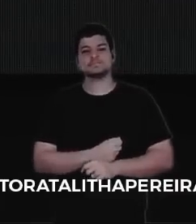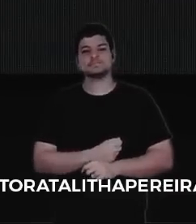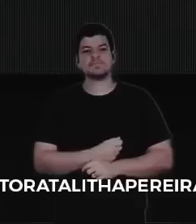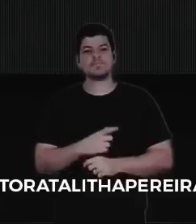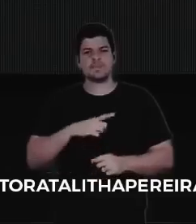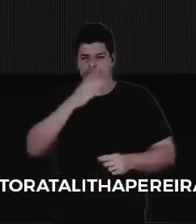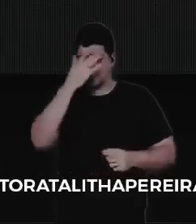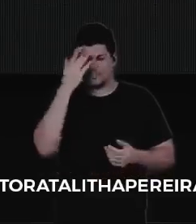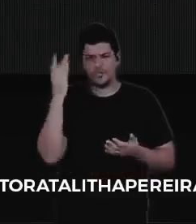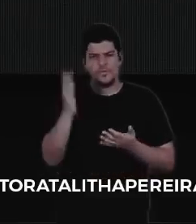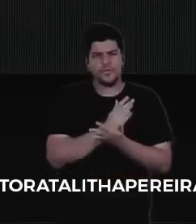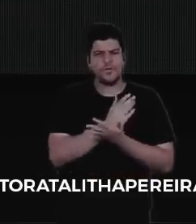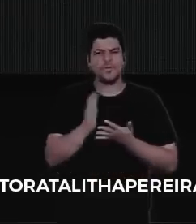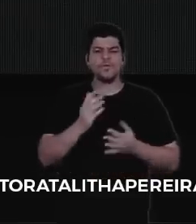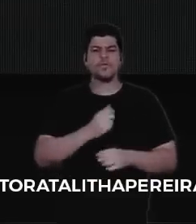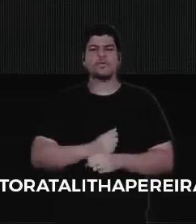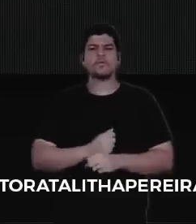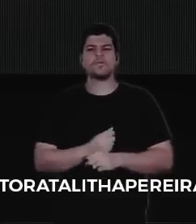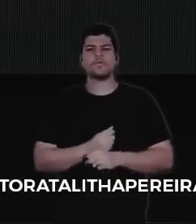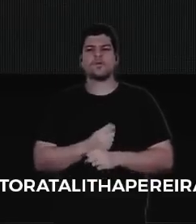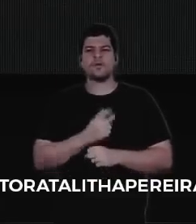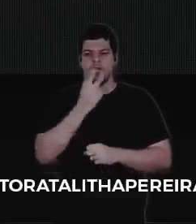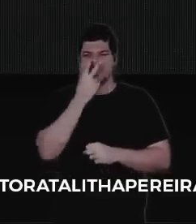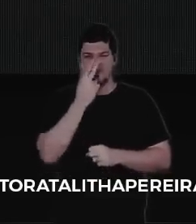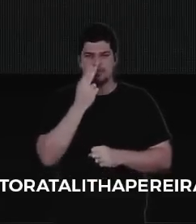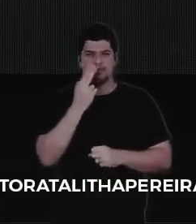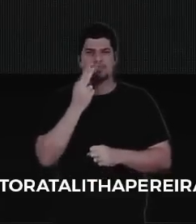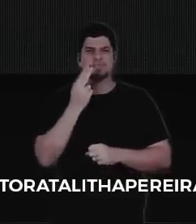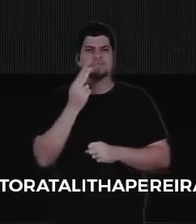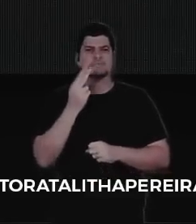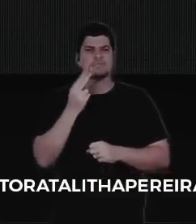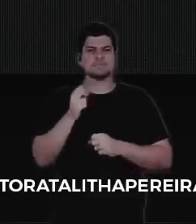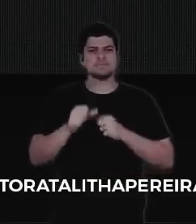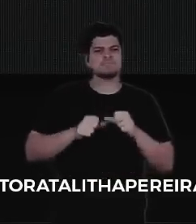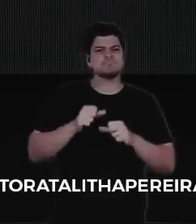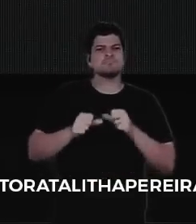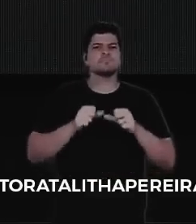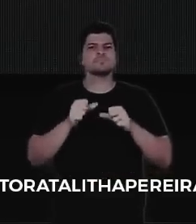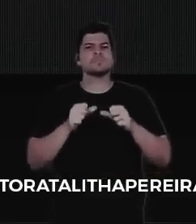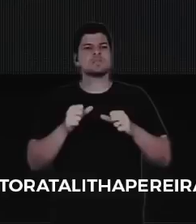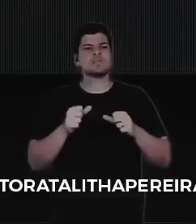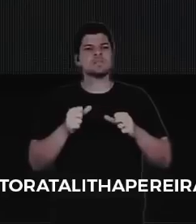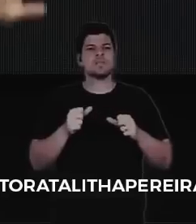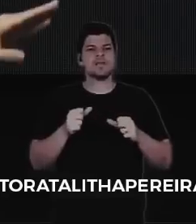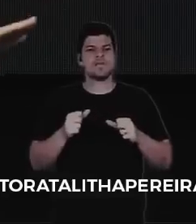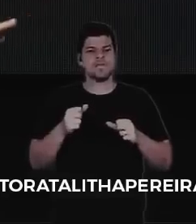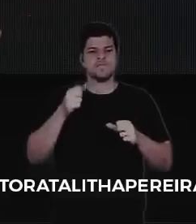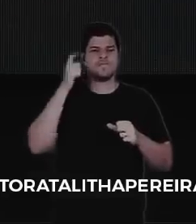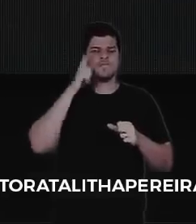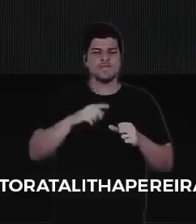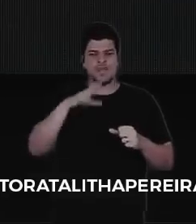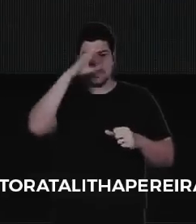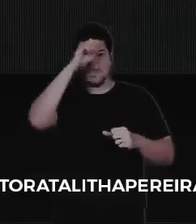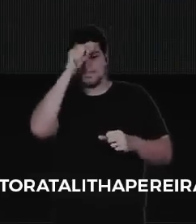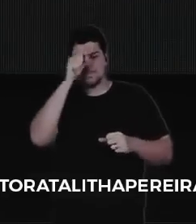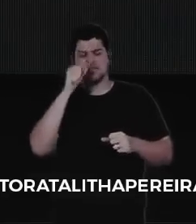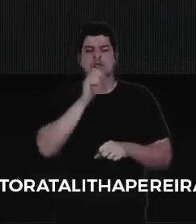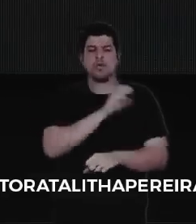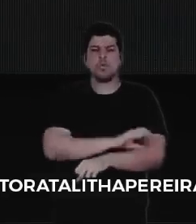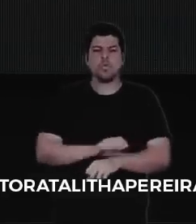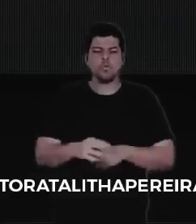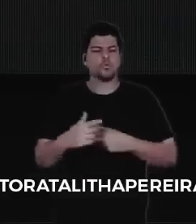Teve gente que não se aperfeiçoou na sua área, porque teve tanto curso aí grátis que o pessoal começou a